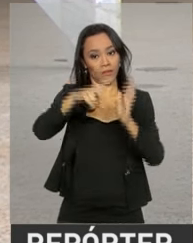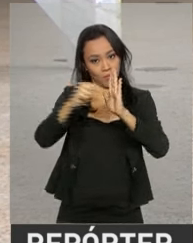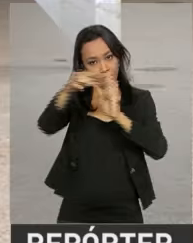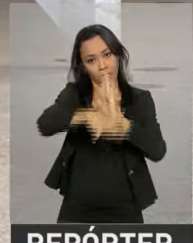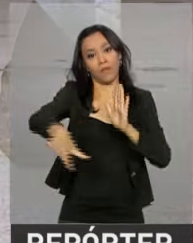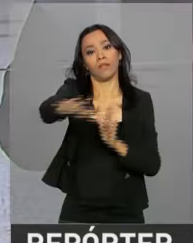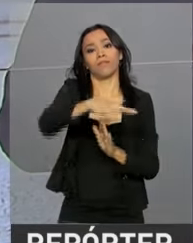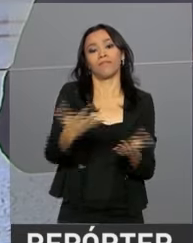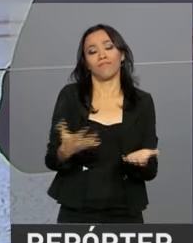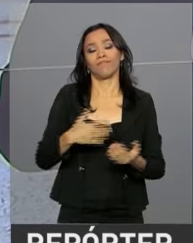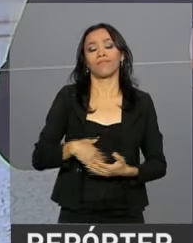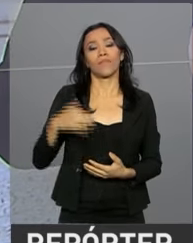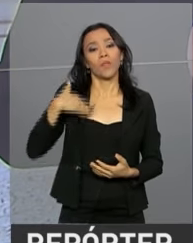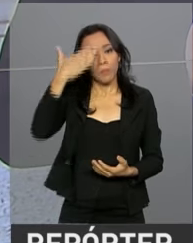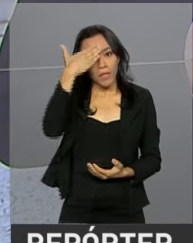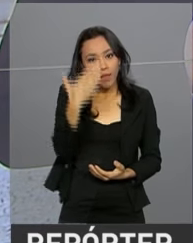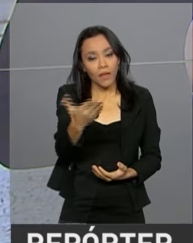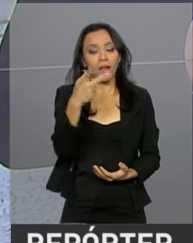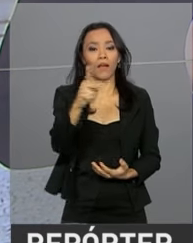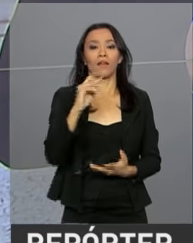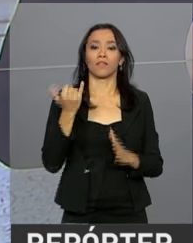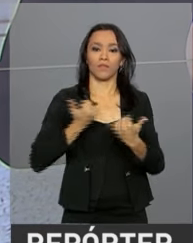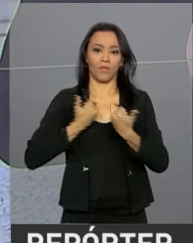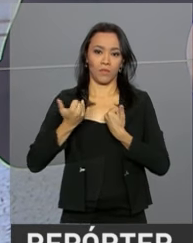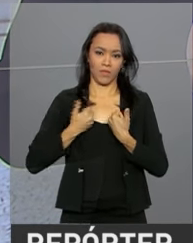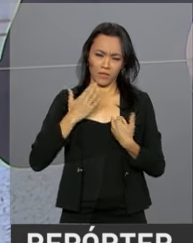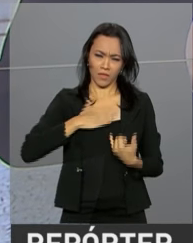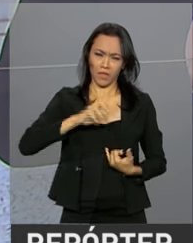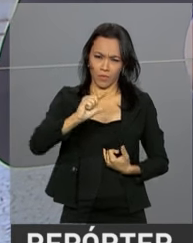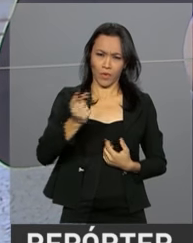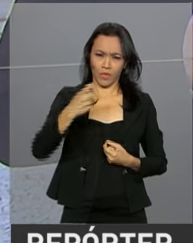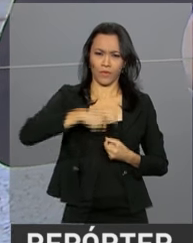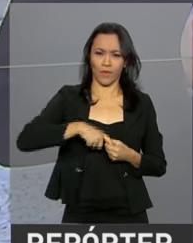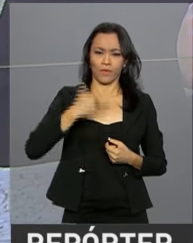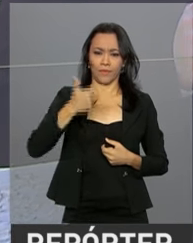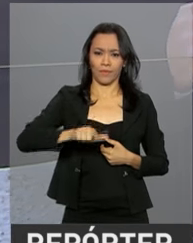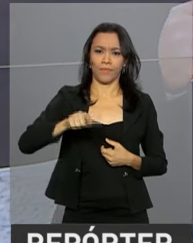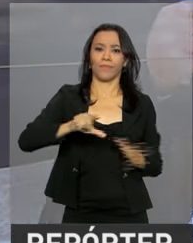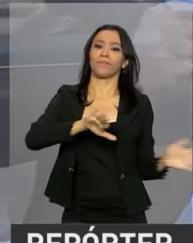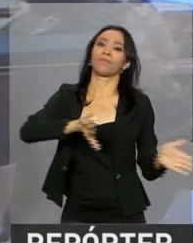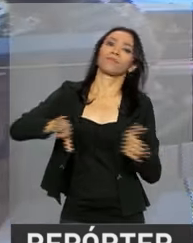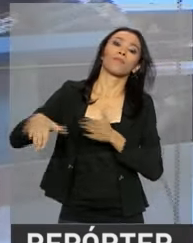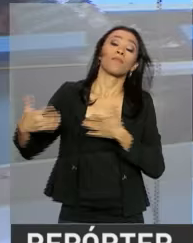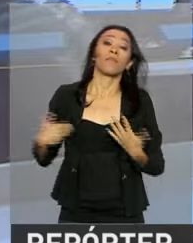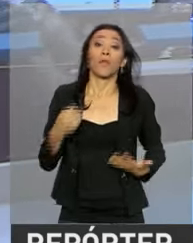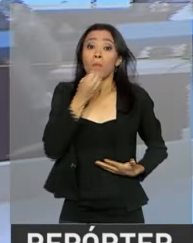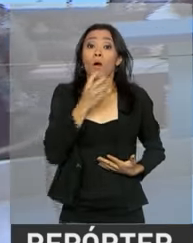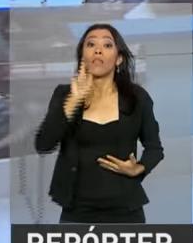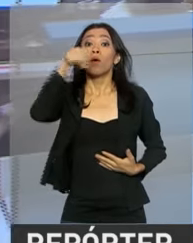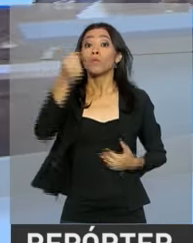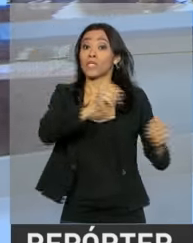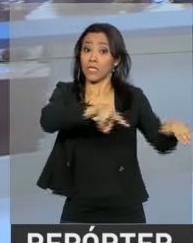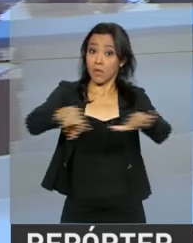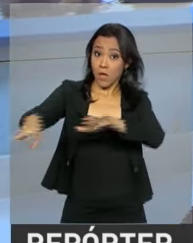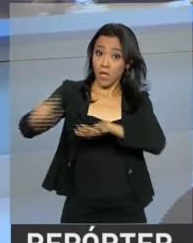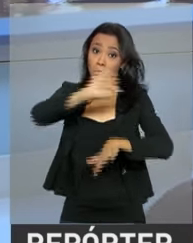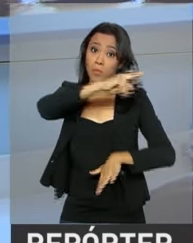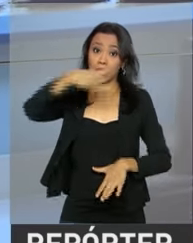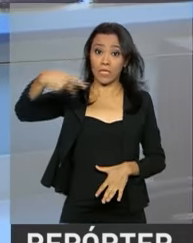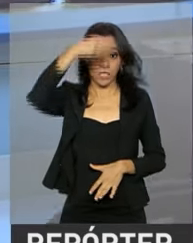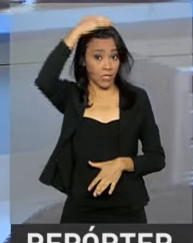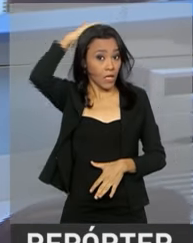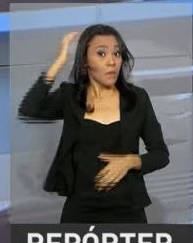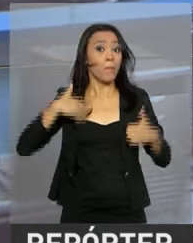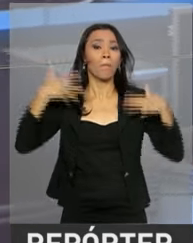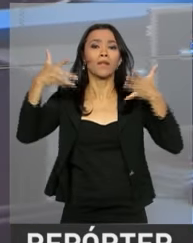Planalto. Renata. Obrigada, João Pedro, pelas suas informações. Daqui a pouco a gente volta a conversar. Bom, e na semana que vem, o presidente Michel Temer participa